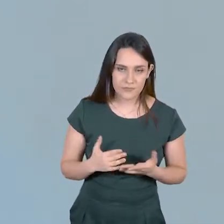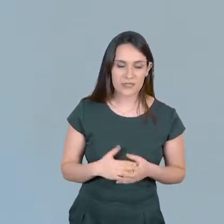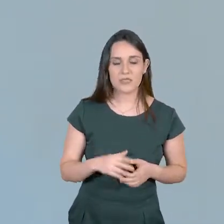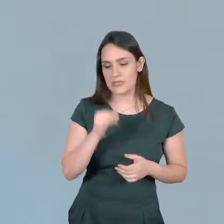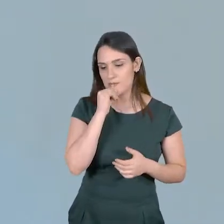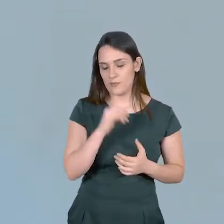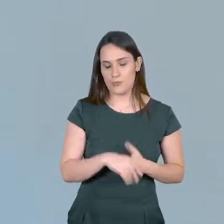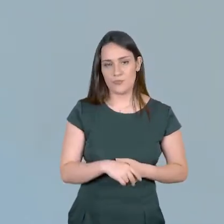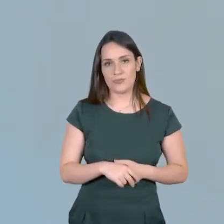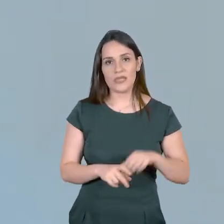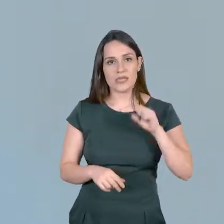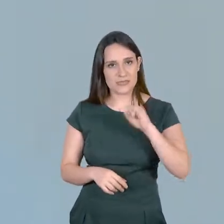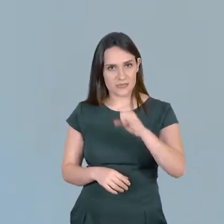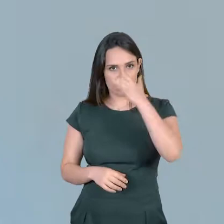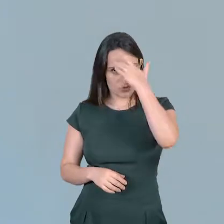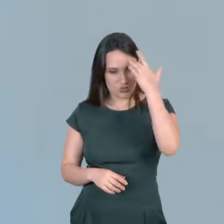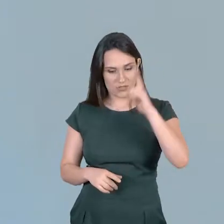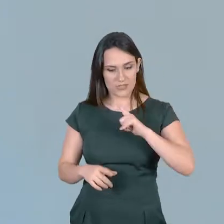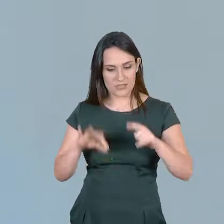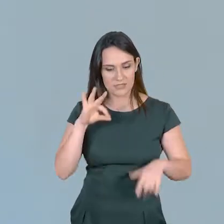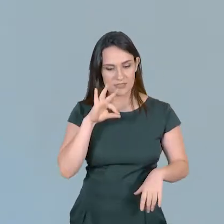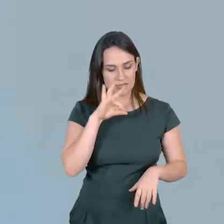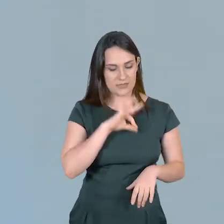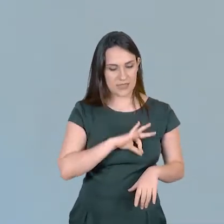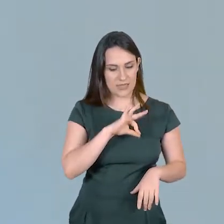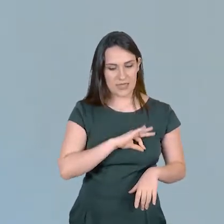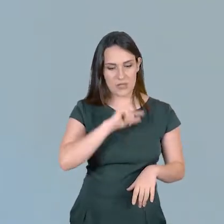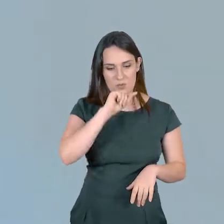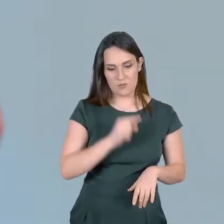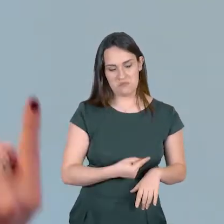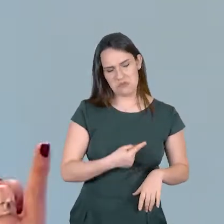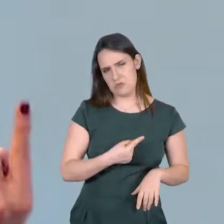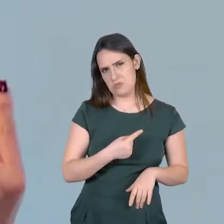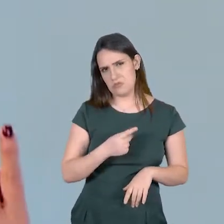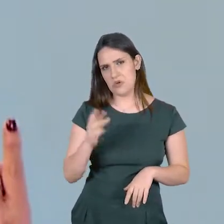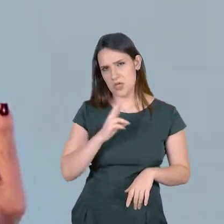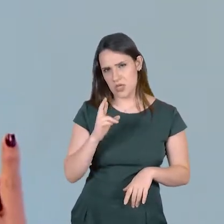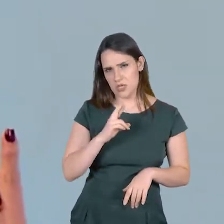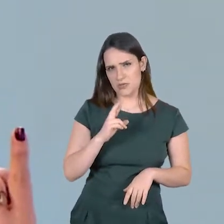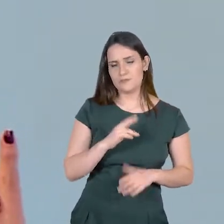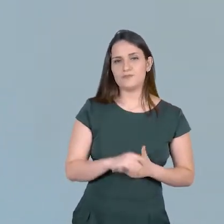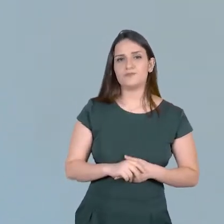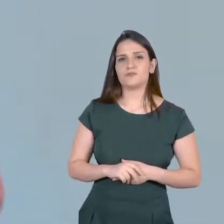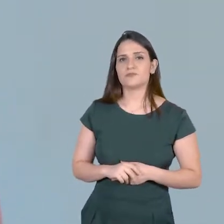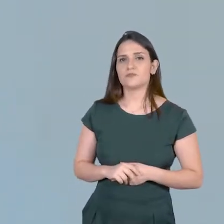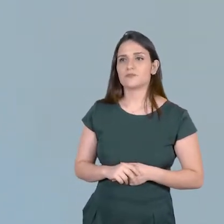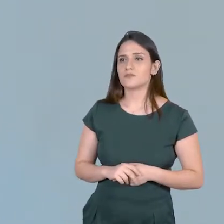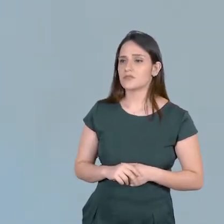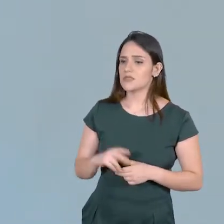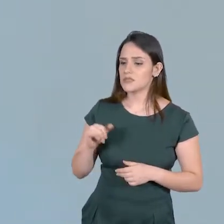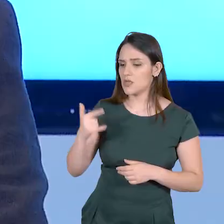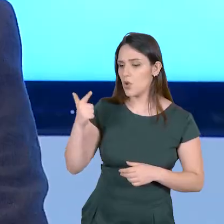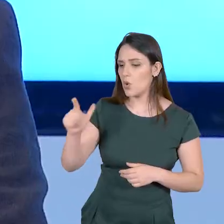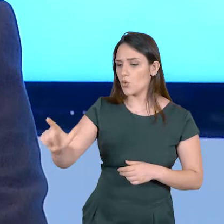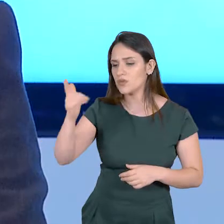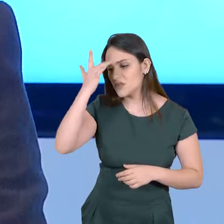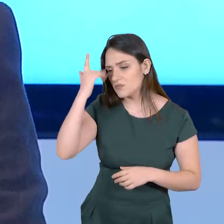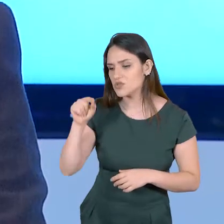um benefício de R$1.000 ou um salário de 1.000 e poucos reais, outro dessa mesma família talvez não